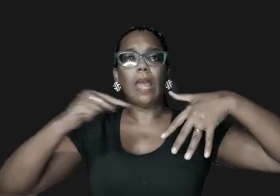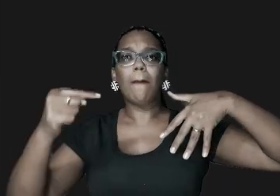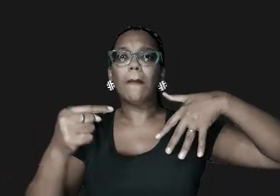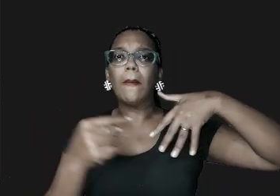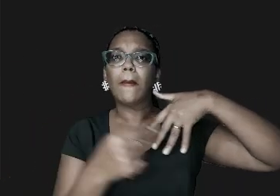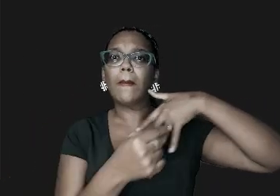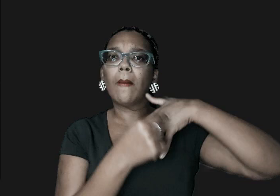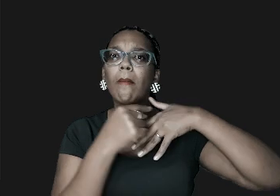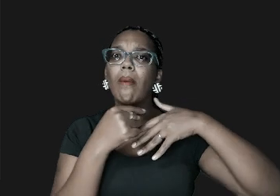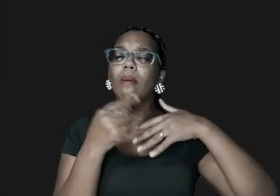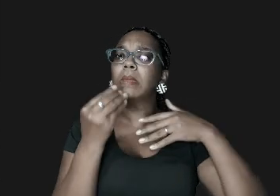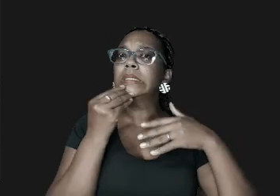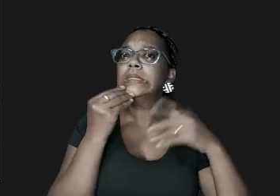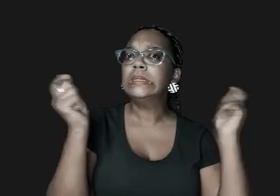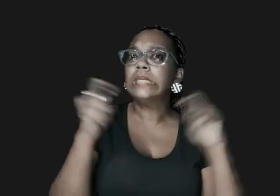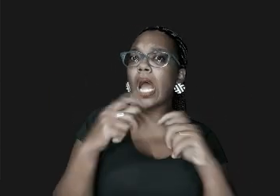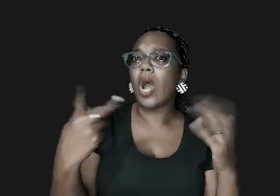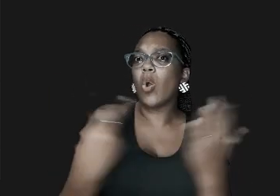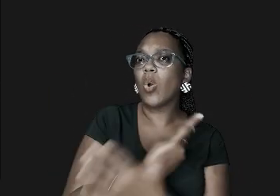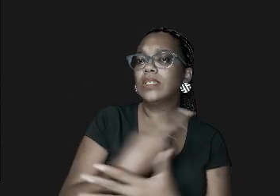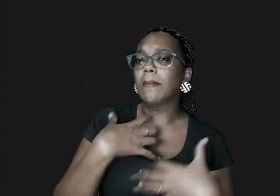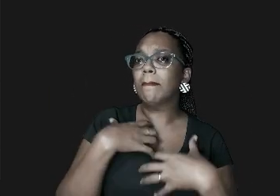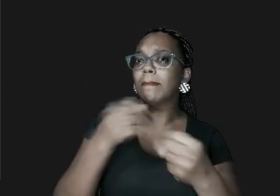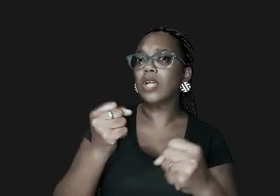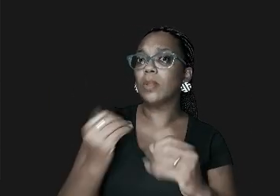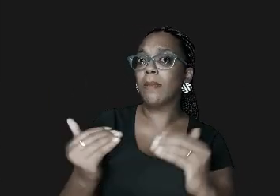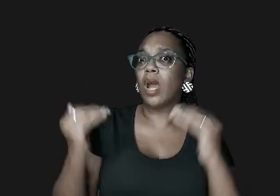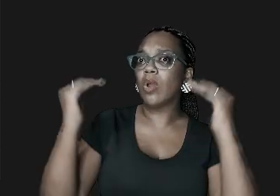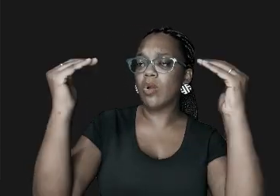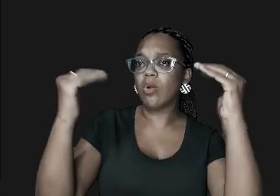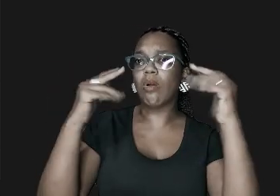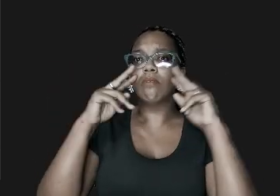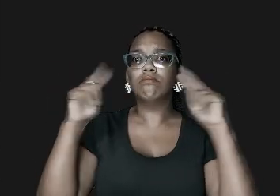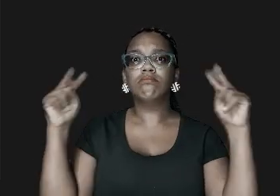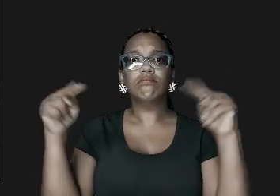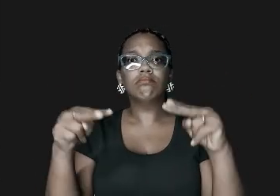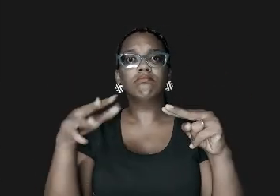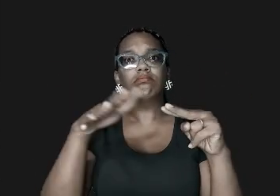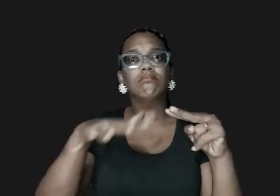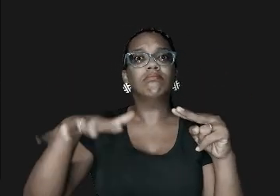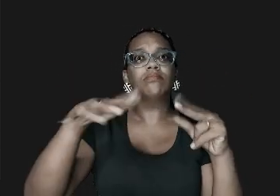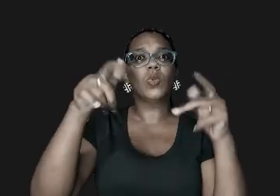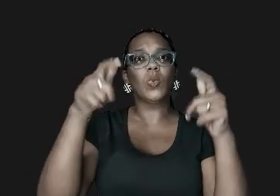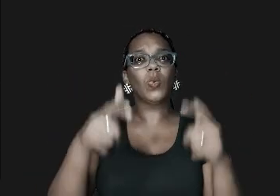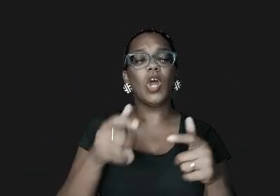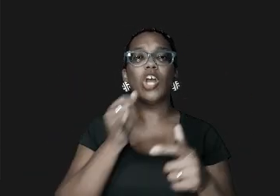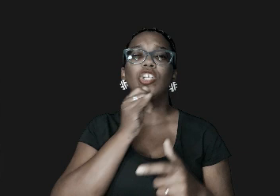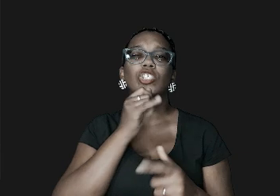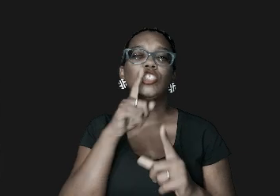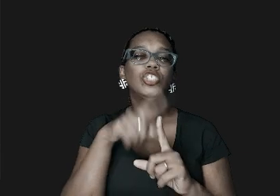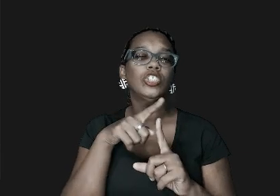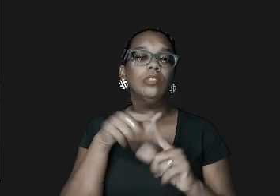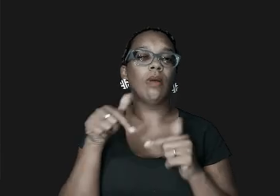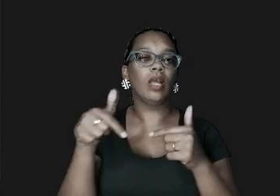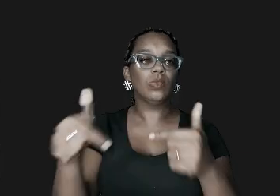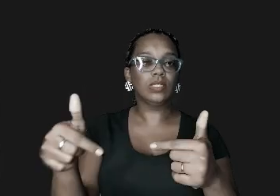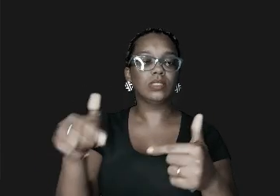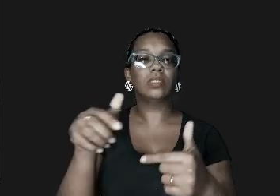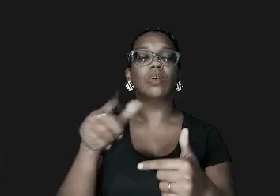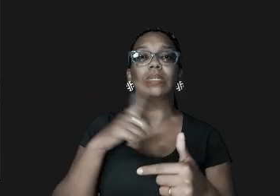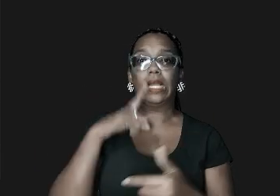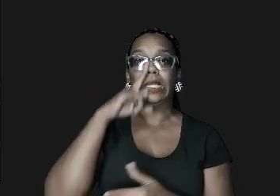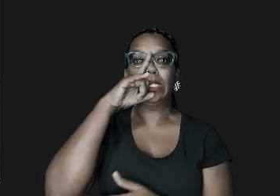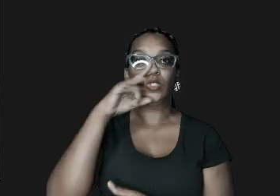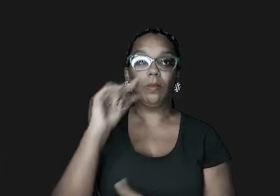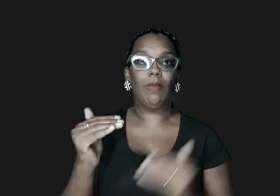base numa matriz ali do que que tem um uma probabilidade maior de acontecer com o impacto maior e olhar para aquele para aquele local